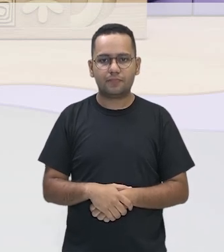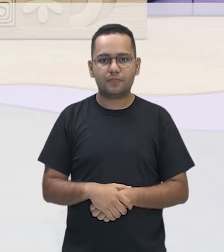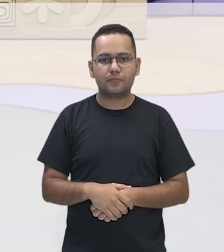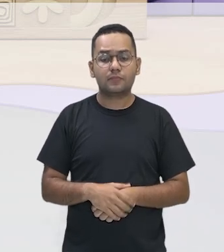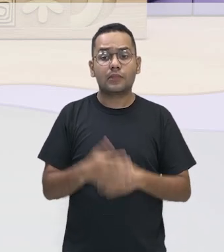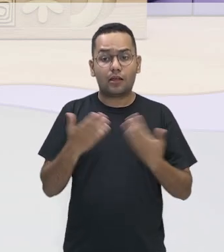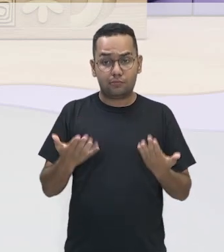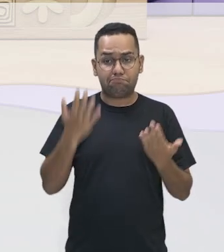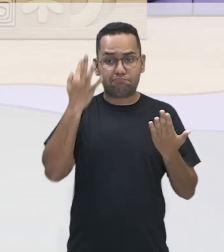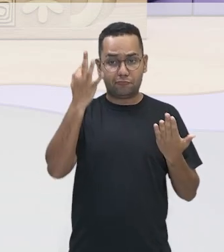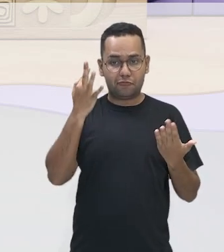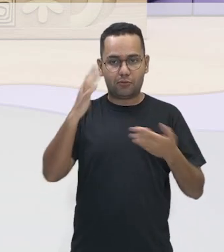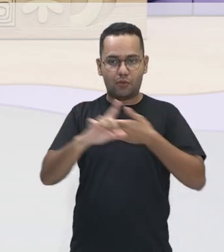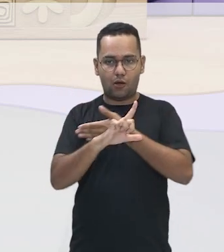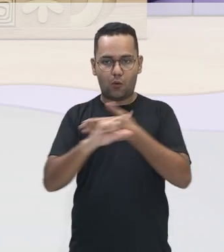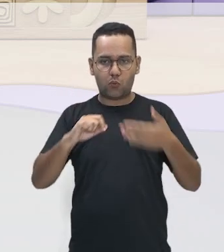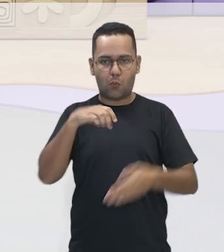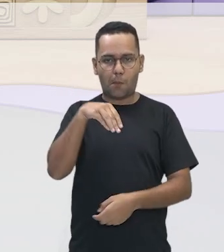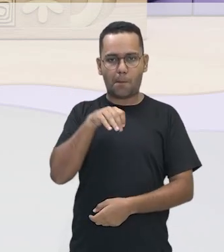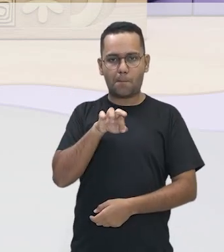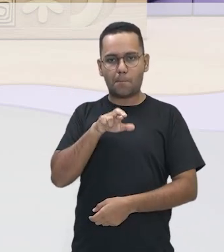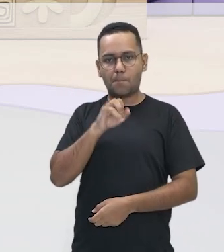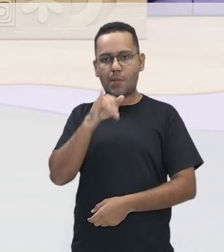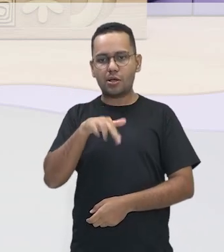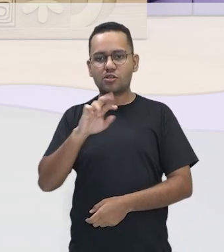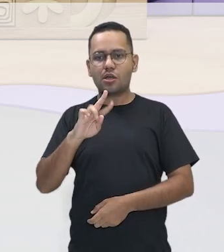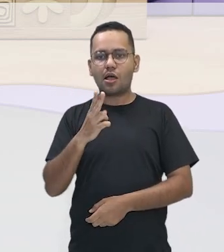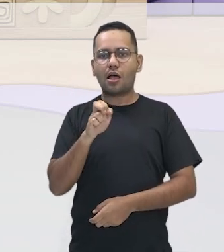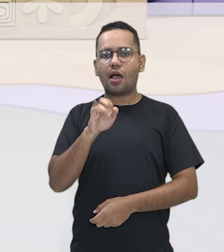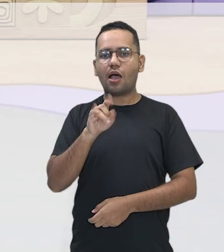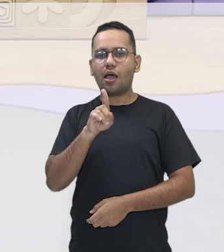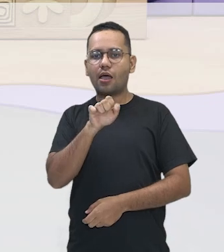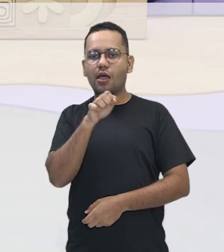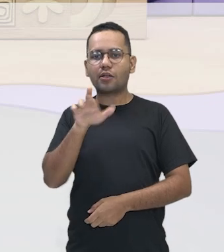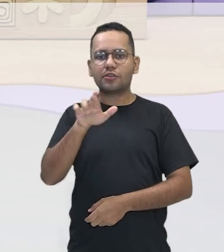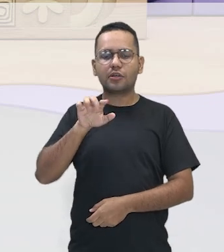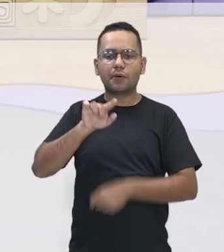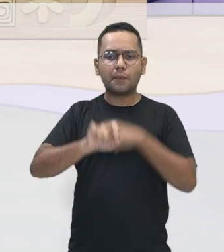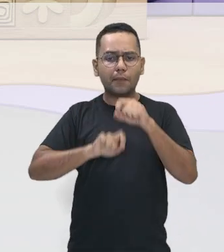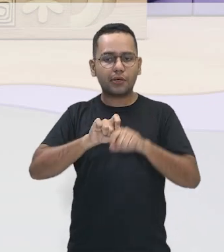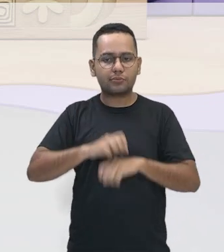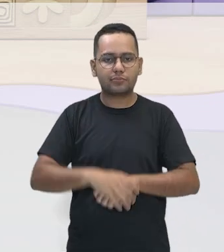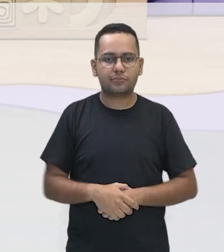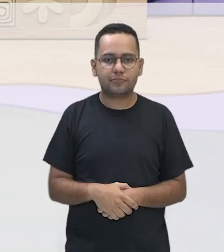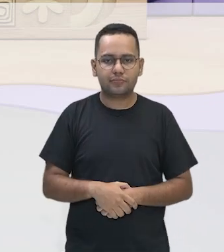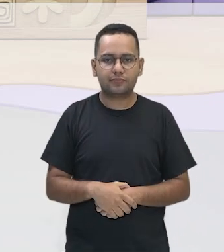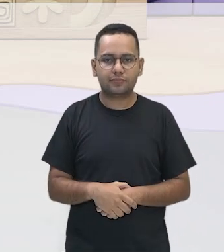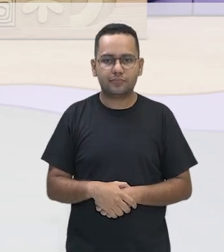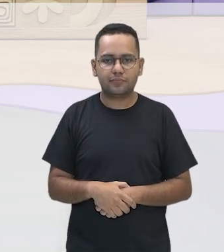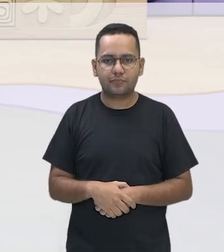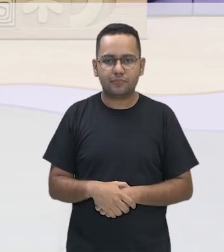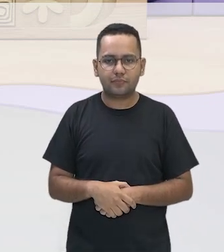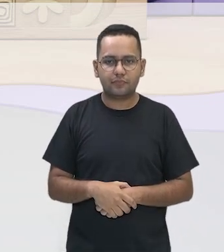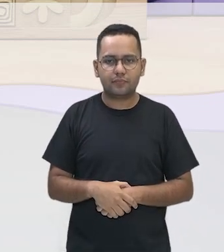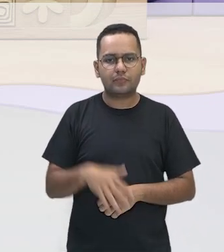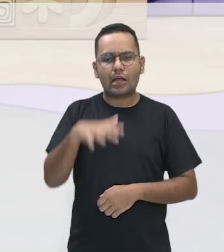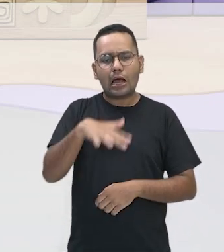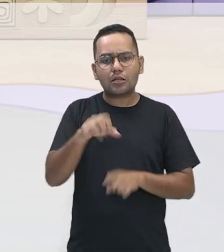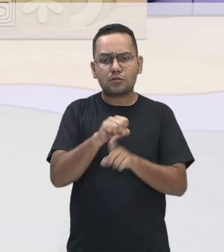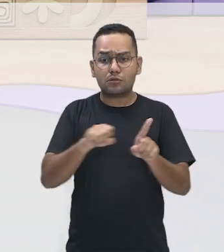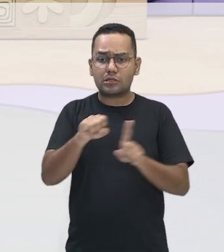vai dizer que nossa sociedade vive uma... E aqui vou te presentear com essa seguinte